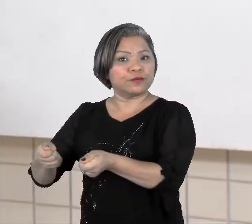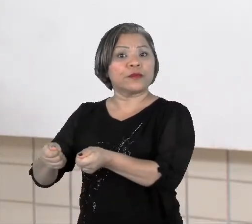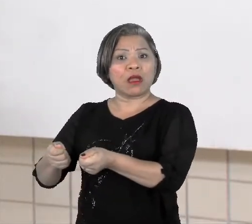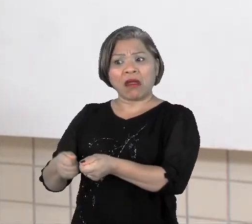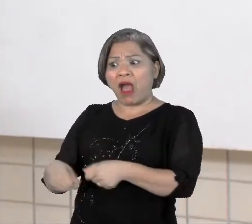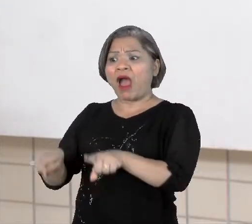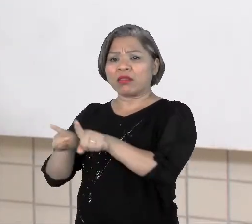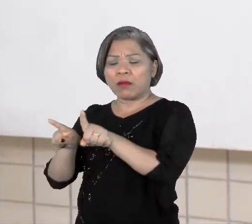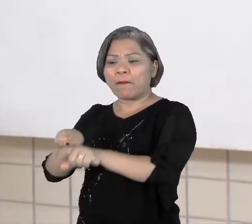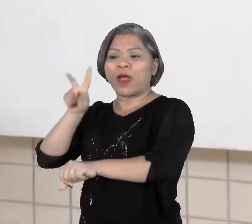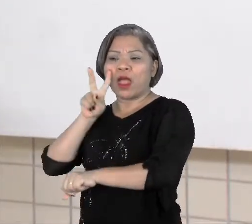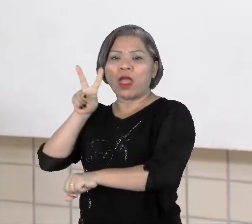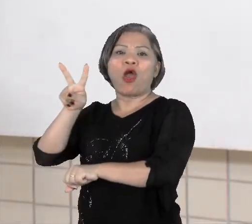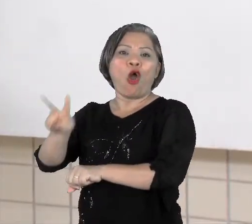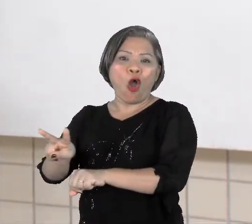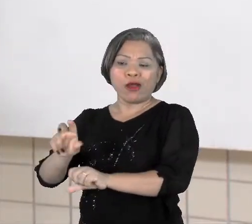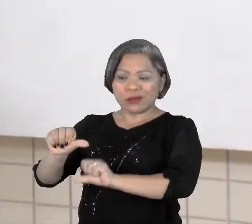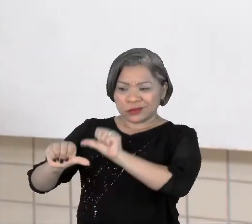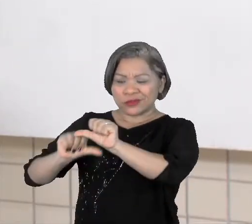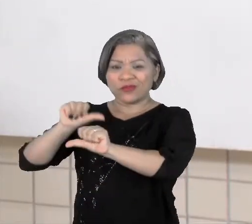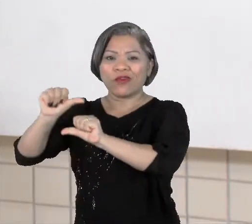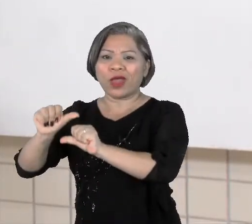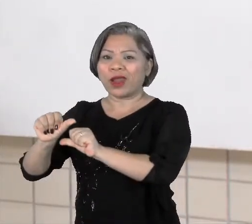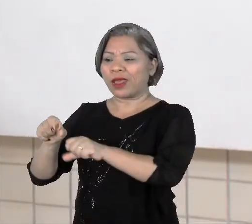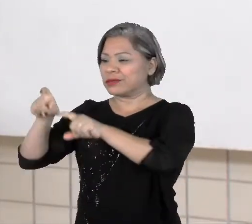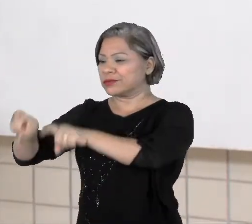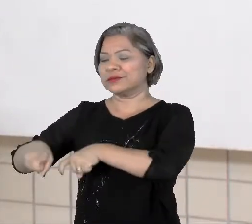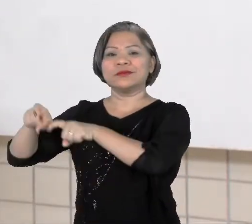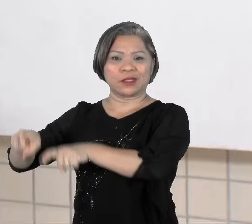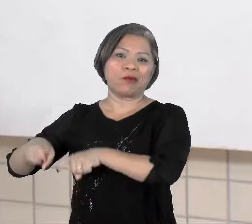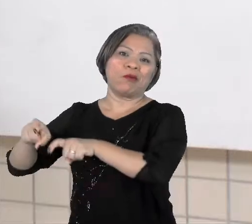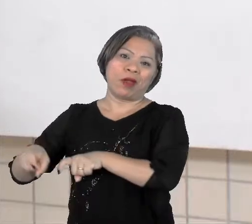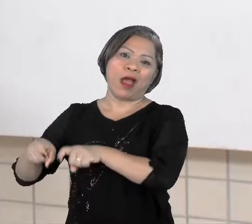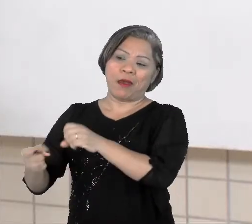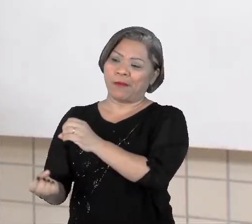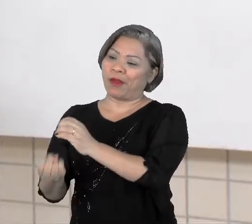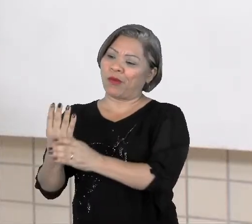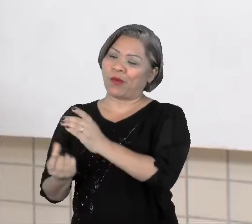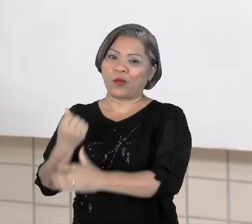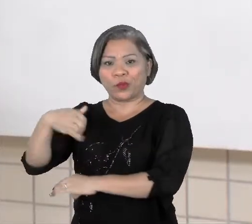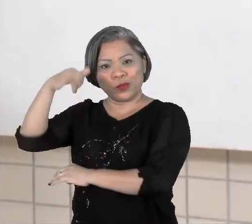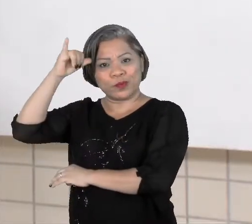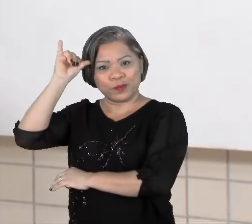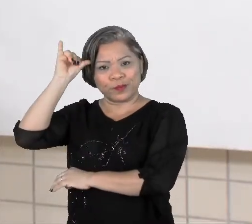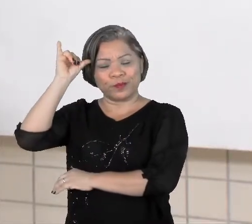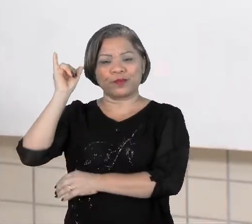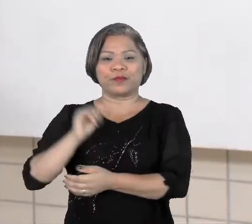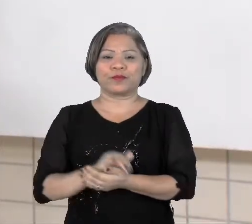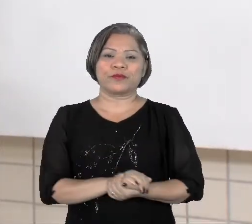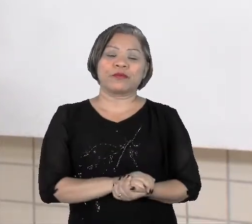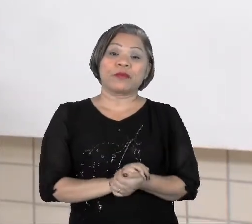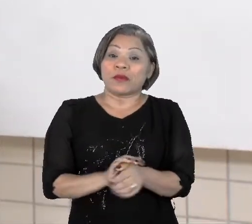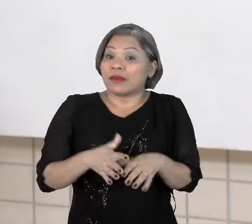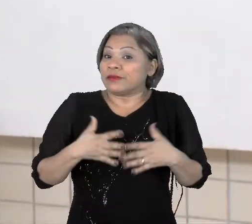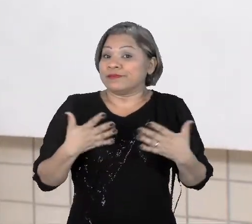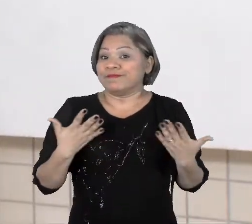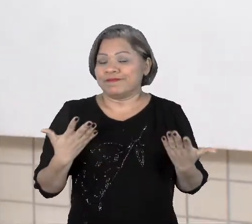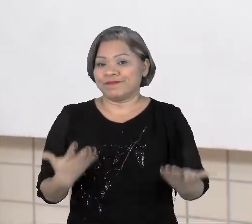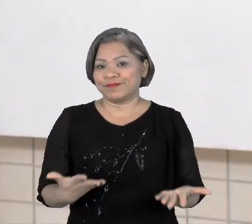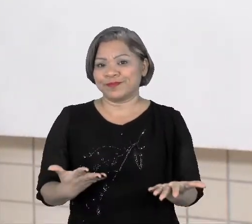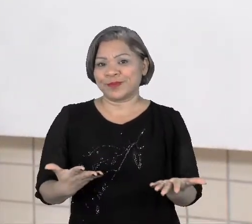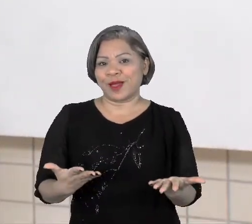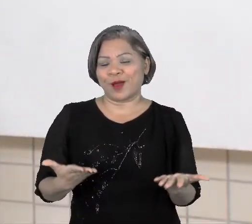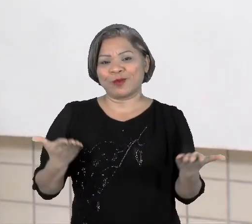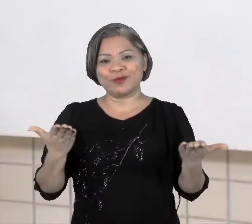também para a questão da agropecuária, vão olhar também para a questão da criação de gado. Bom, gente, então essa foi a